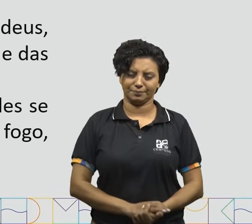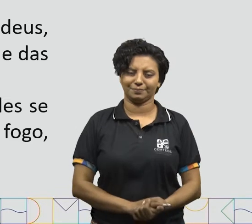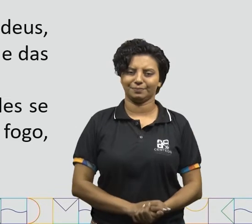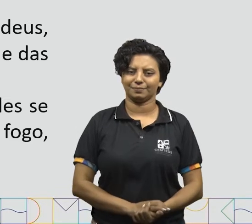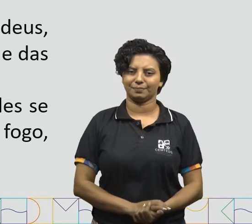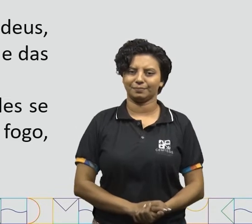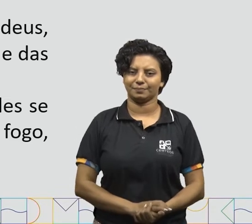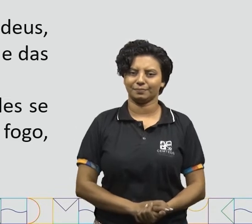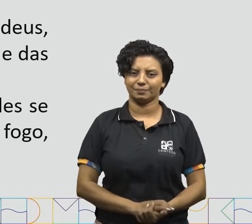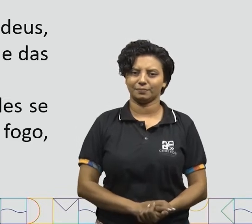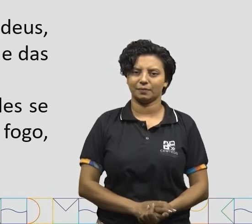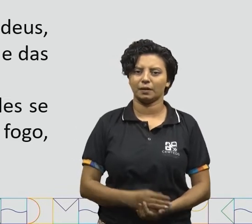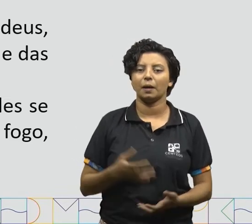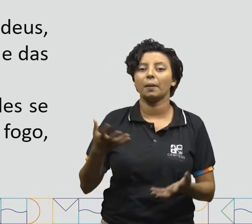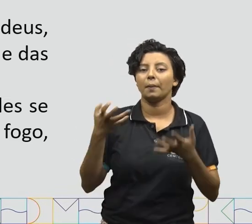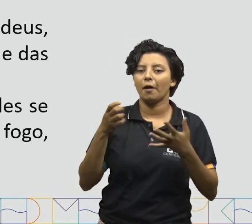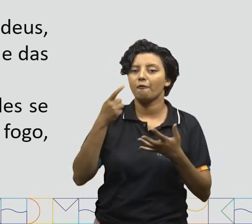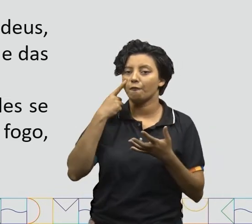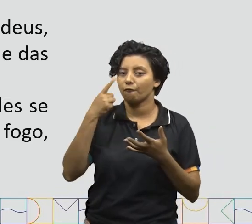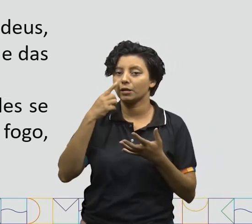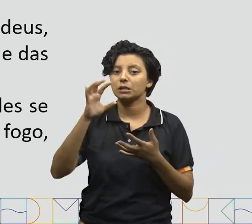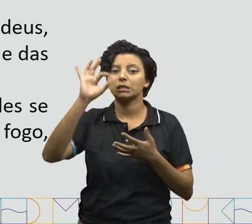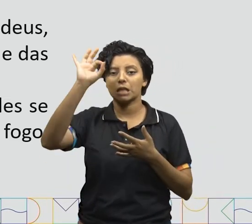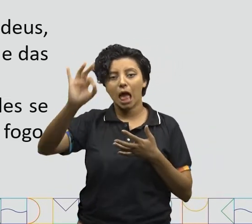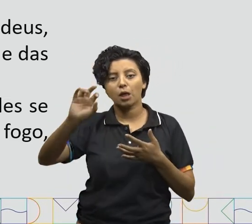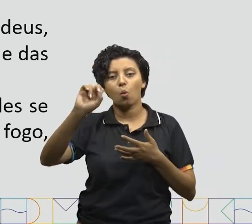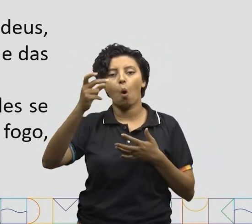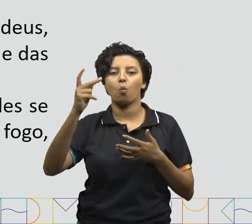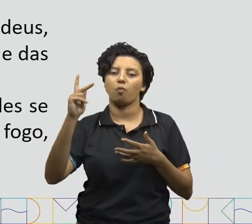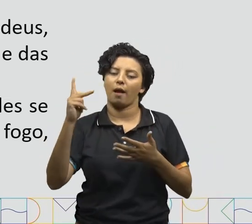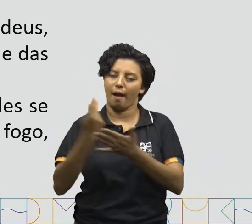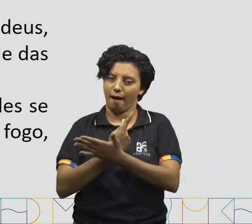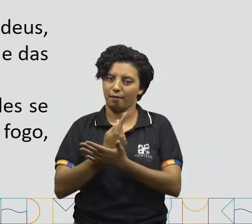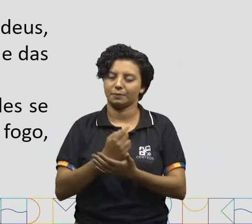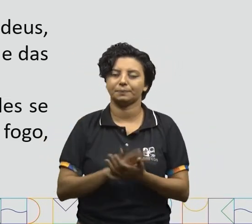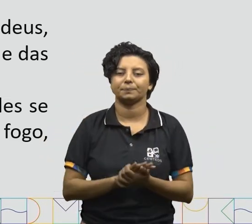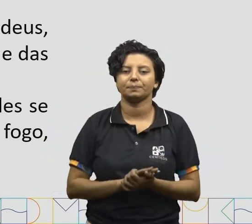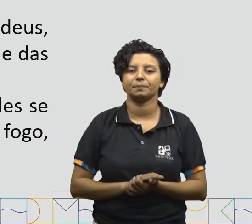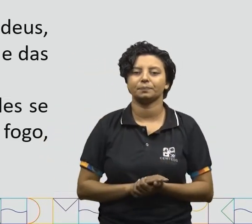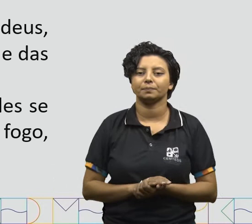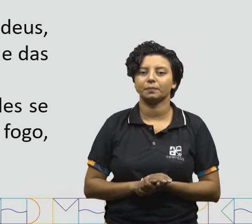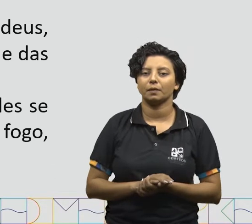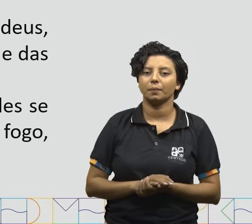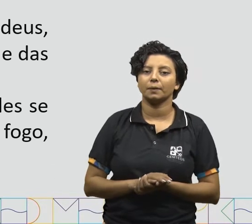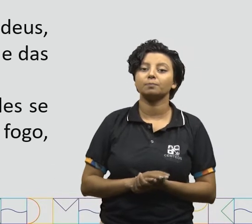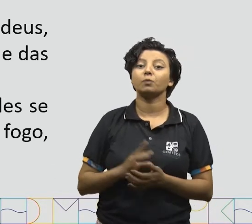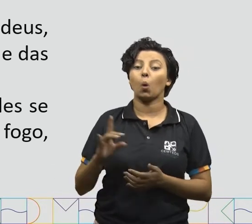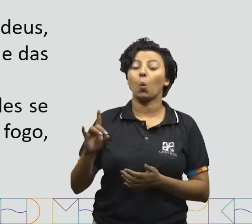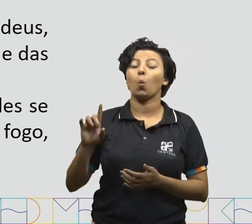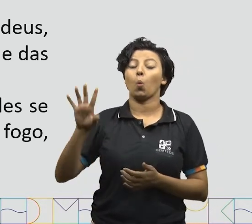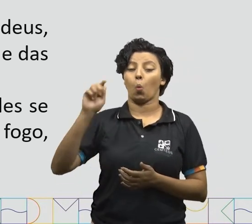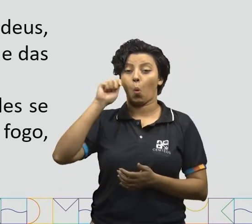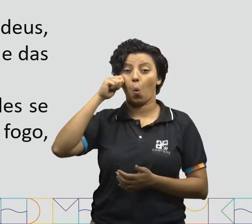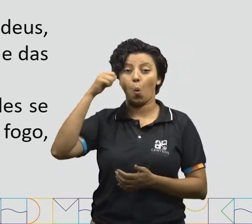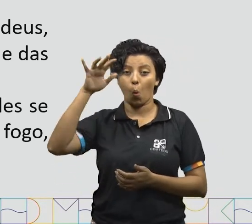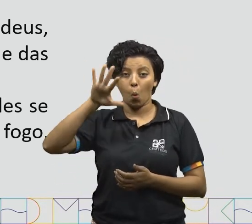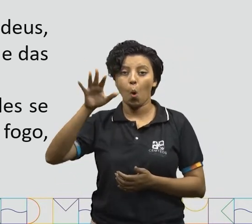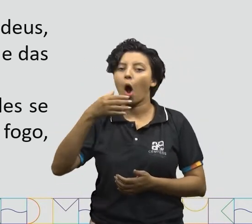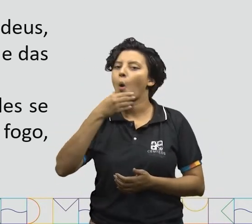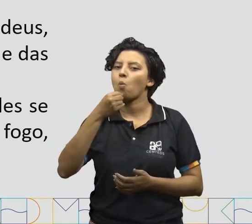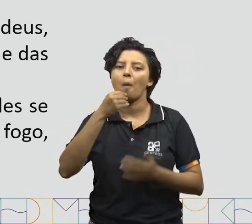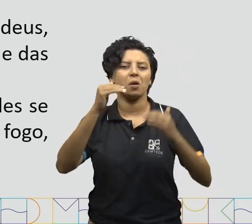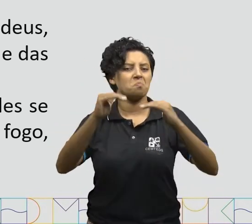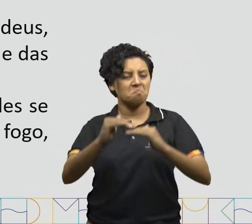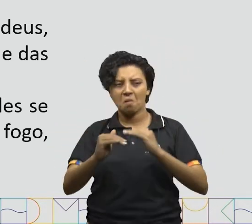indígenas. Cada uma afirmativa dessa, a gente vai marcar V ou F. Para os coiçãs, o homem é superior